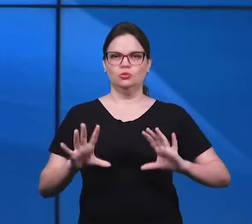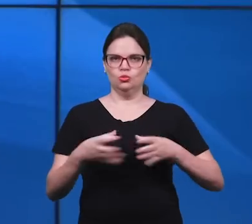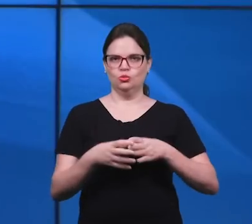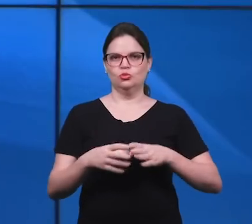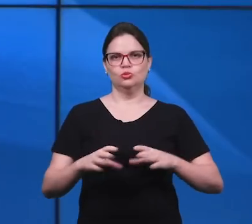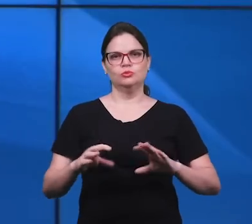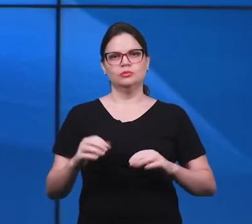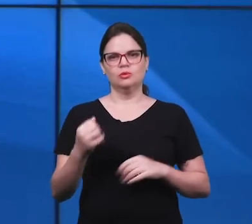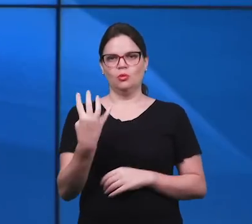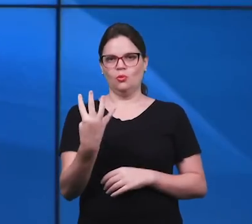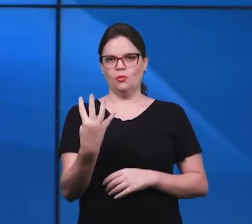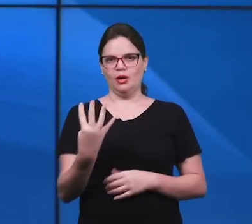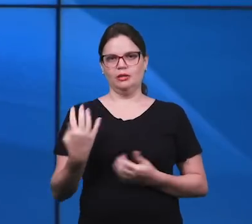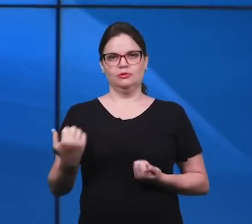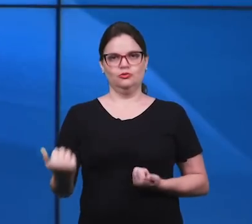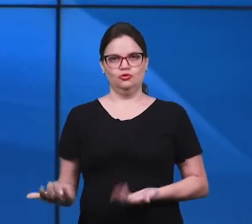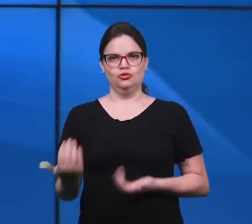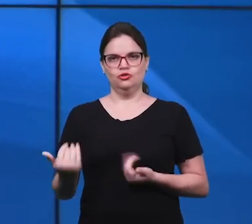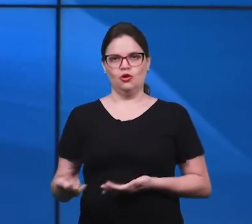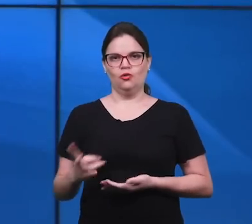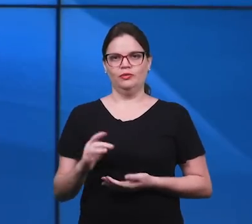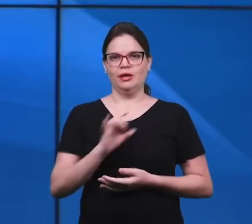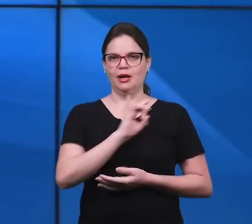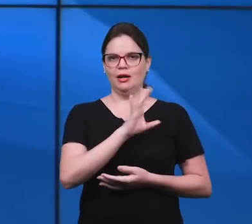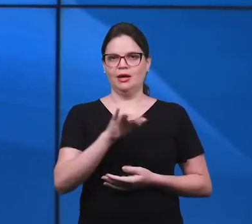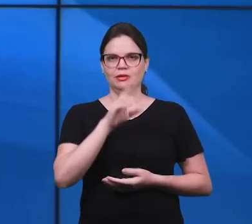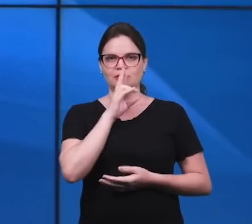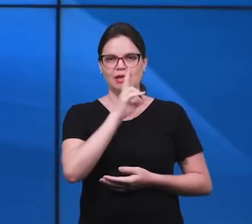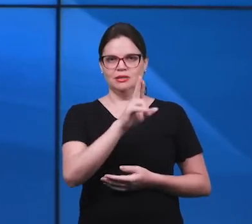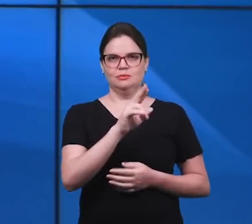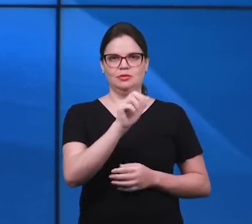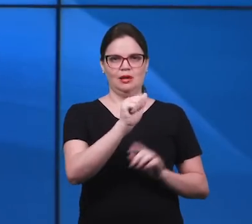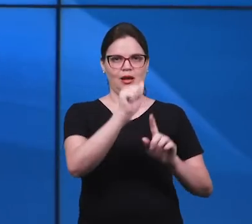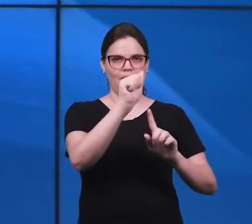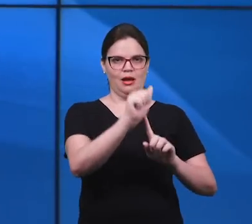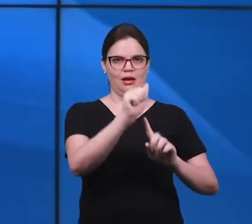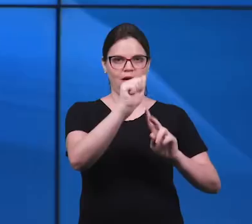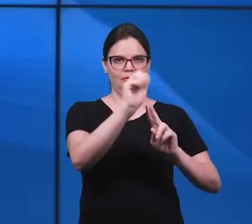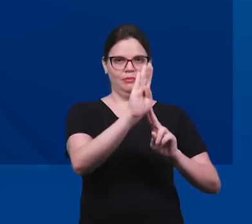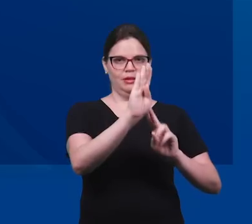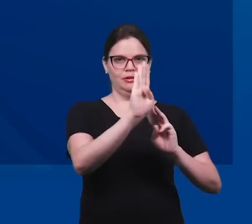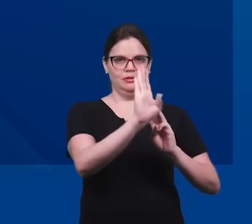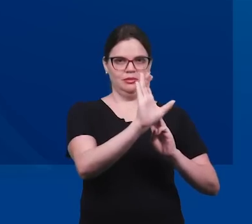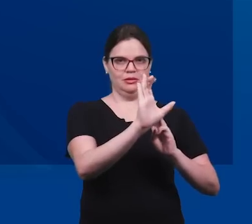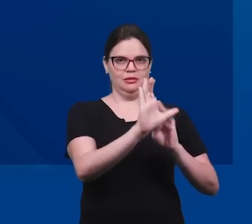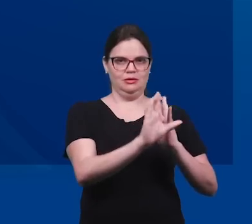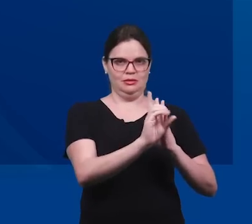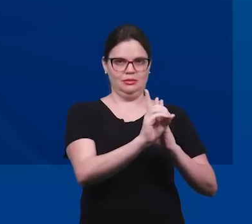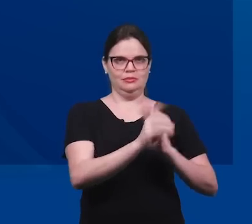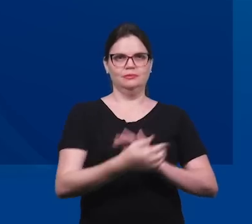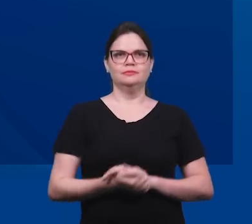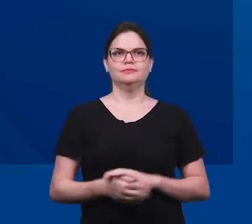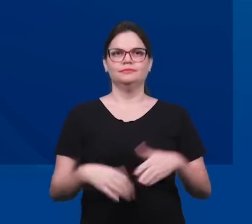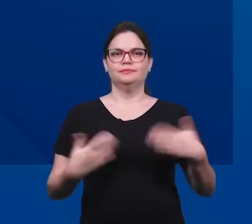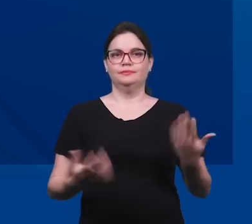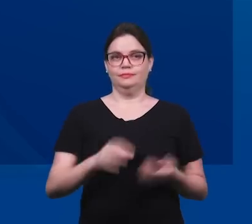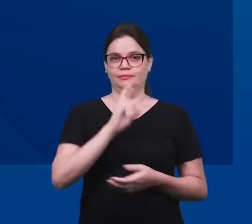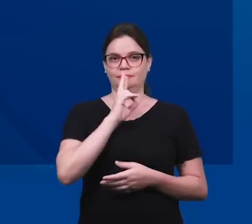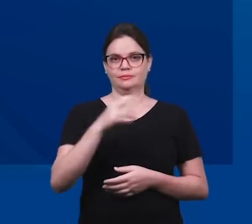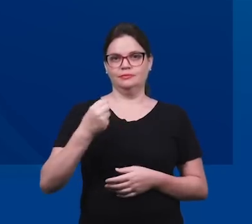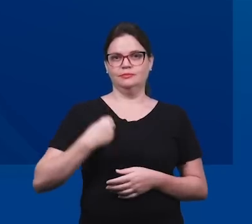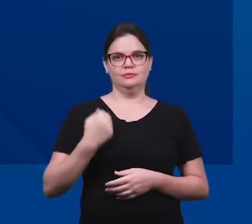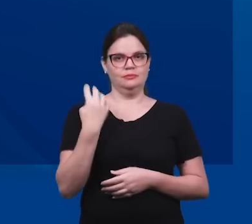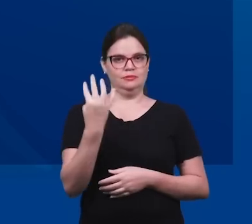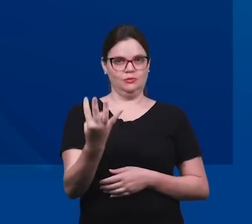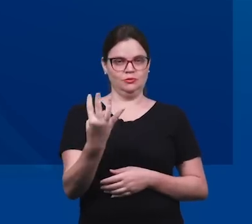Alcântara, os nossos 4 jovens vão nos dar essa resposta. Irmãos, sejam bem-vindos à paz do Senhor. Em resposta à quarta pergunta da Escola